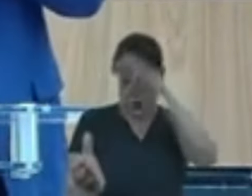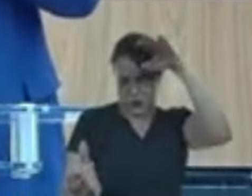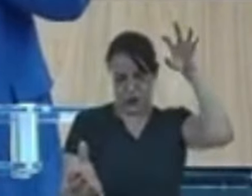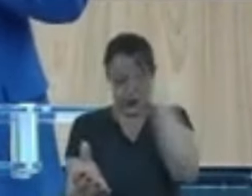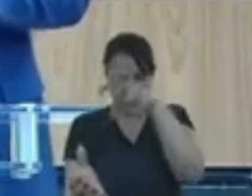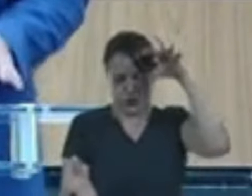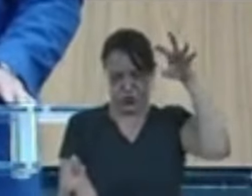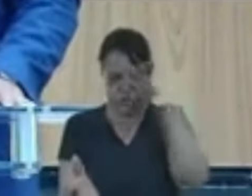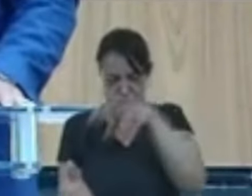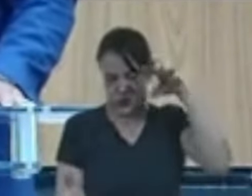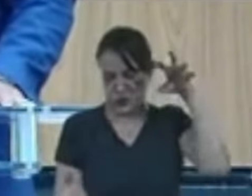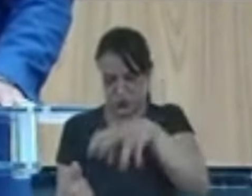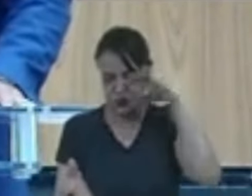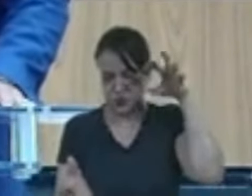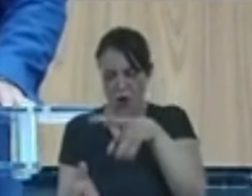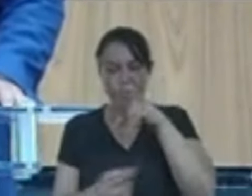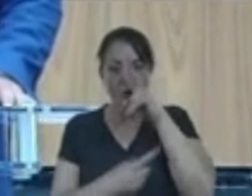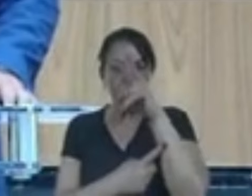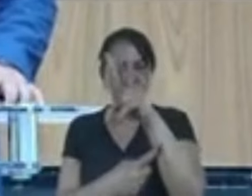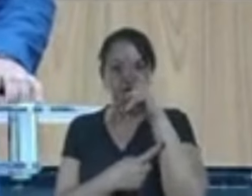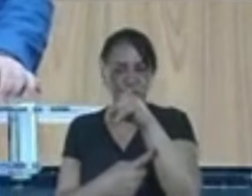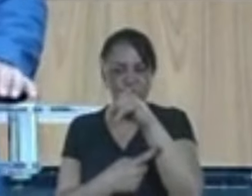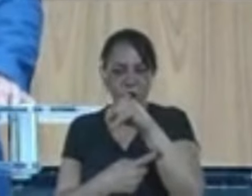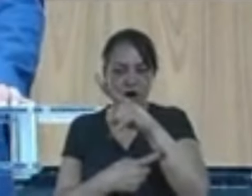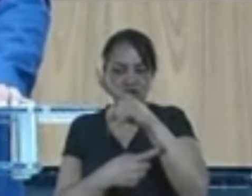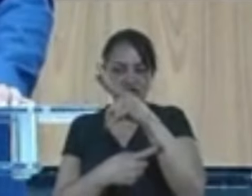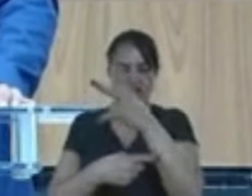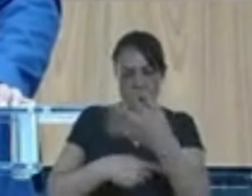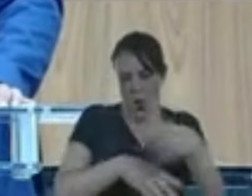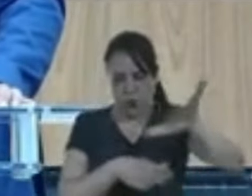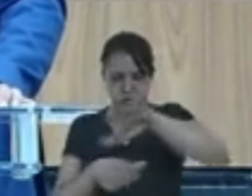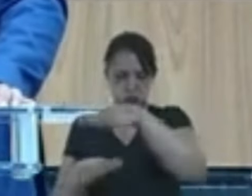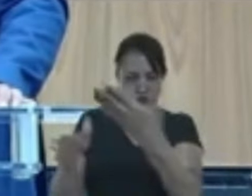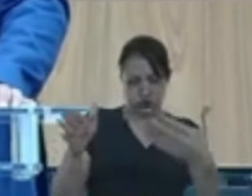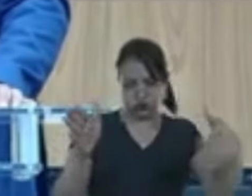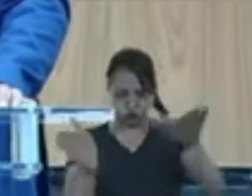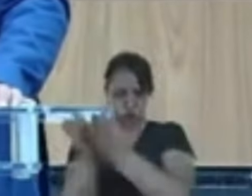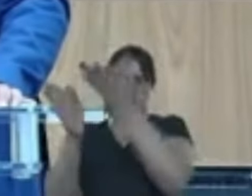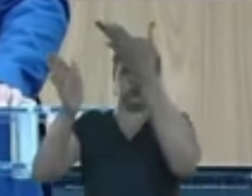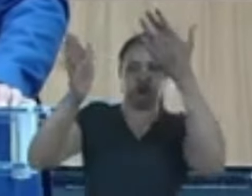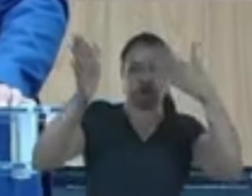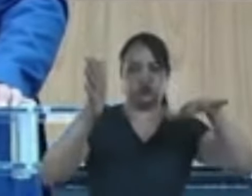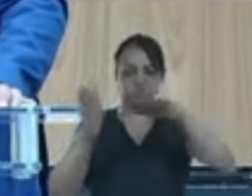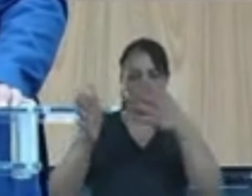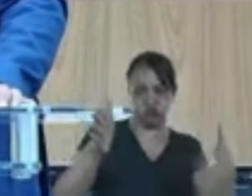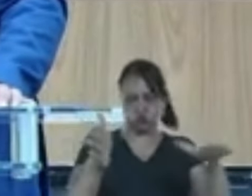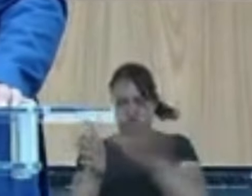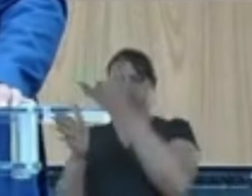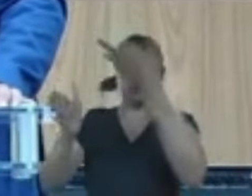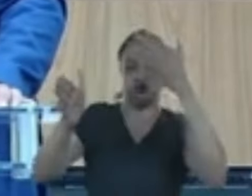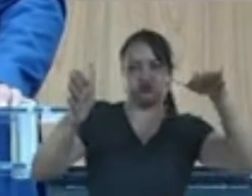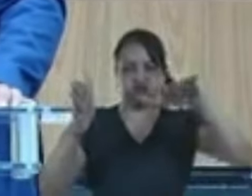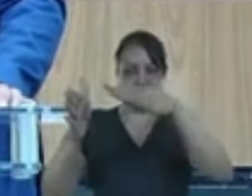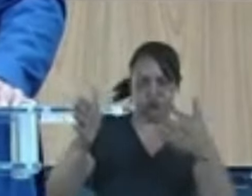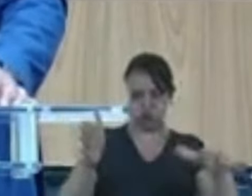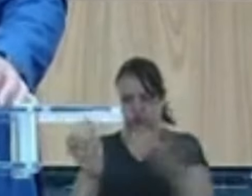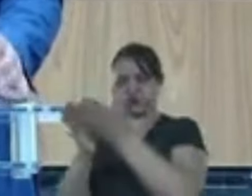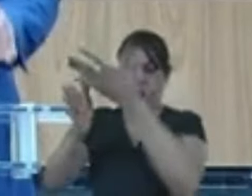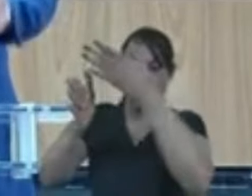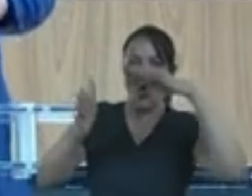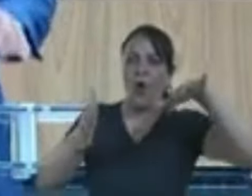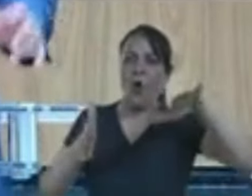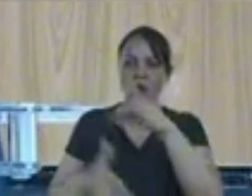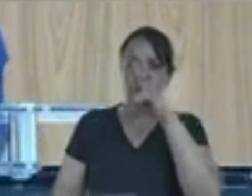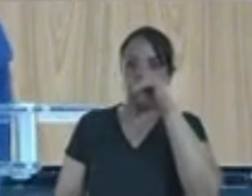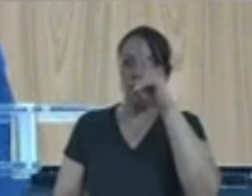fortes e também das ondas que batiam sem piedade sobre o barco. Alguém se lembrou que